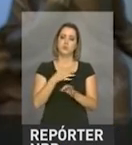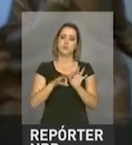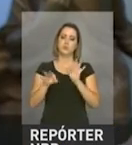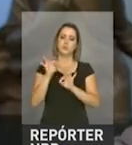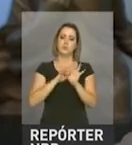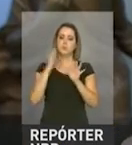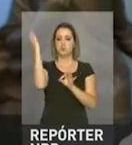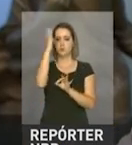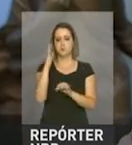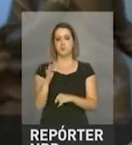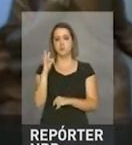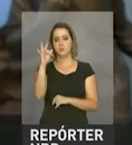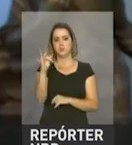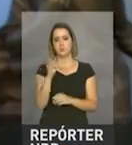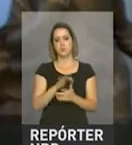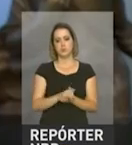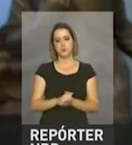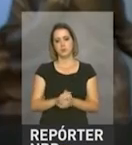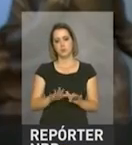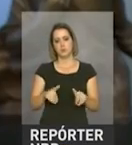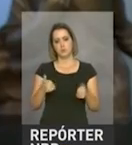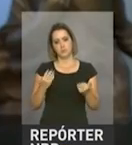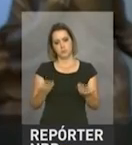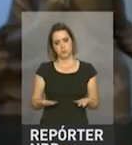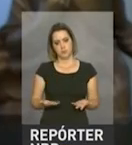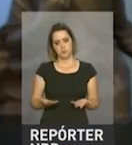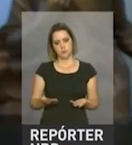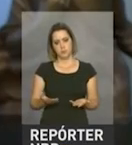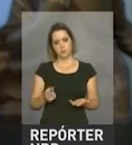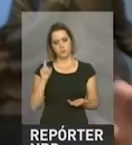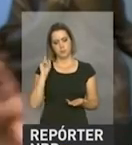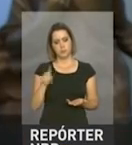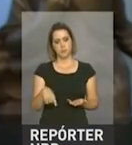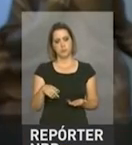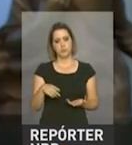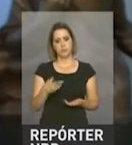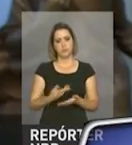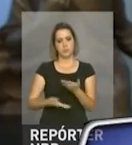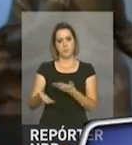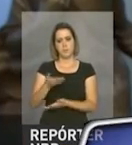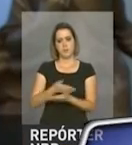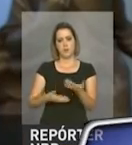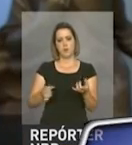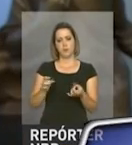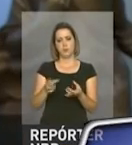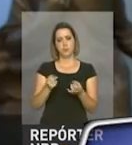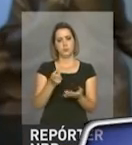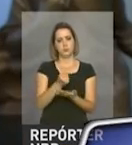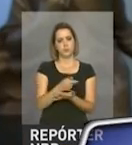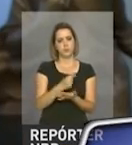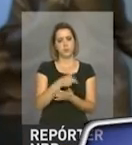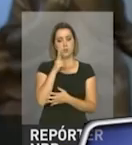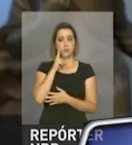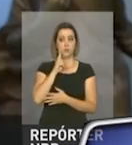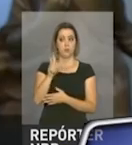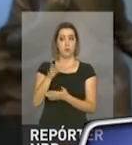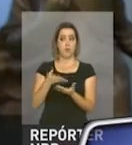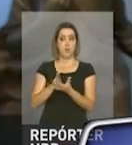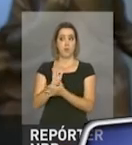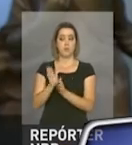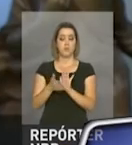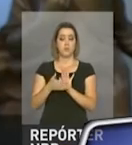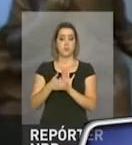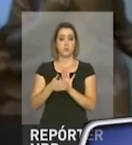preparando o Brasil para o futuro. E lógico que o mercado internacional, quando vê uma aprovação de